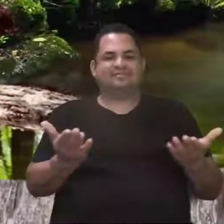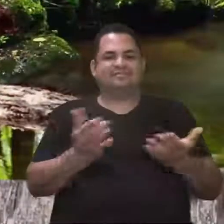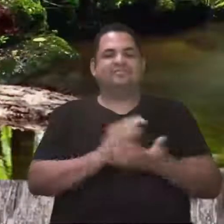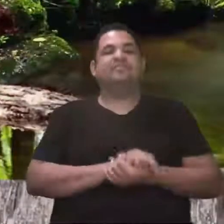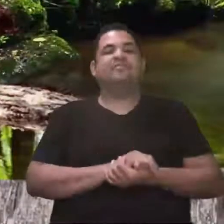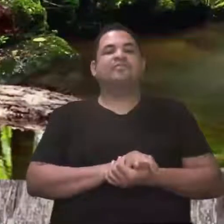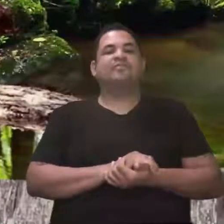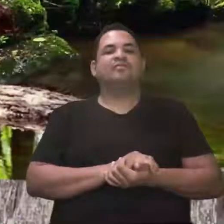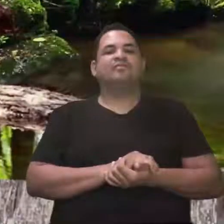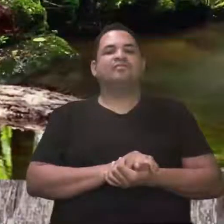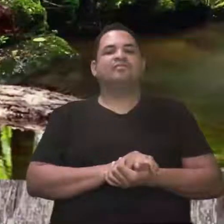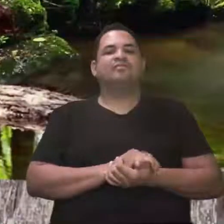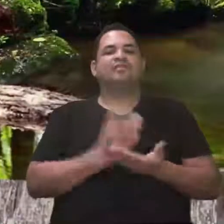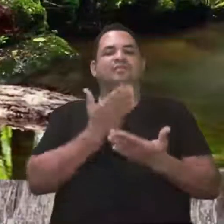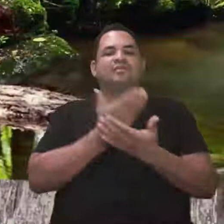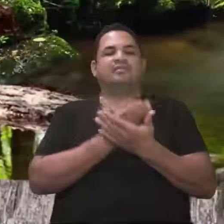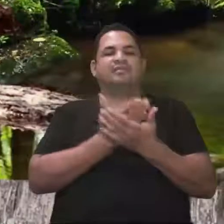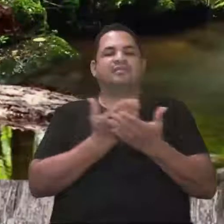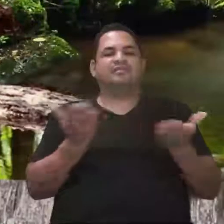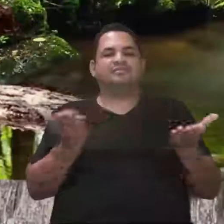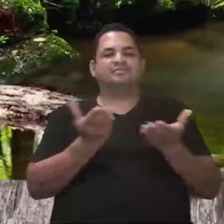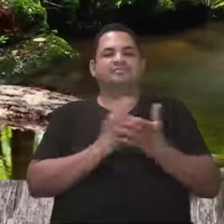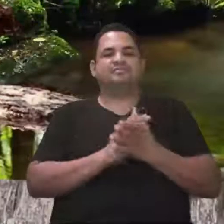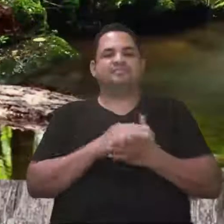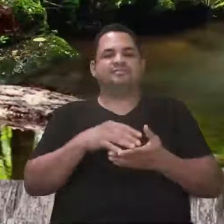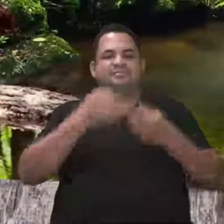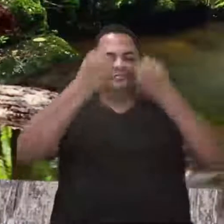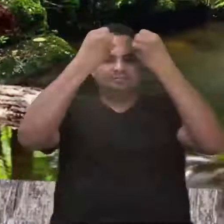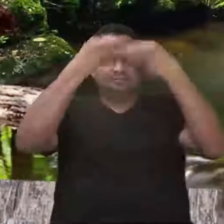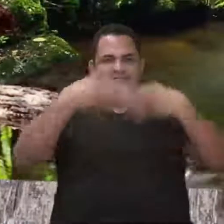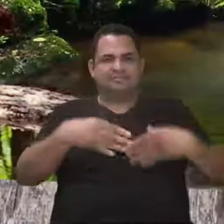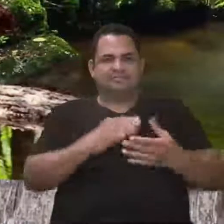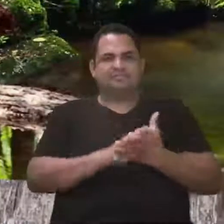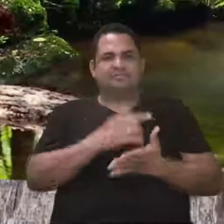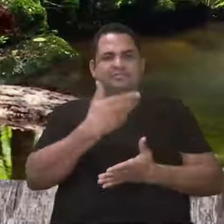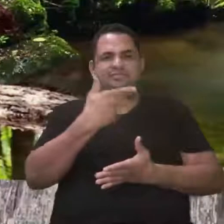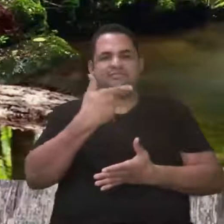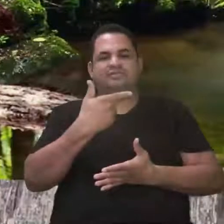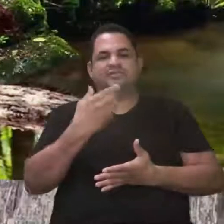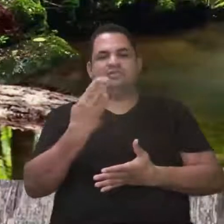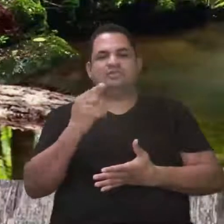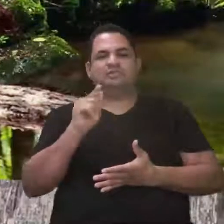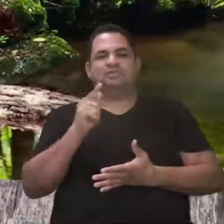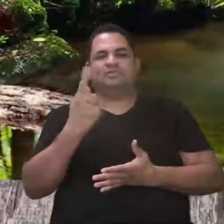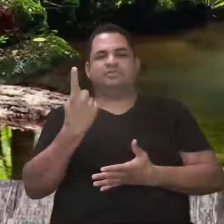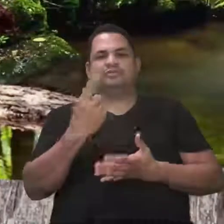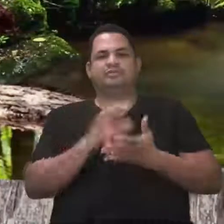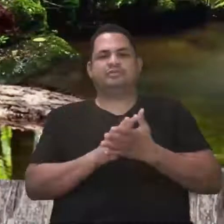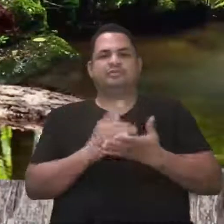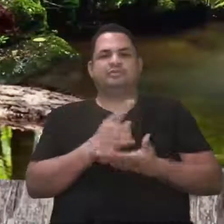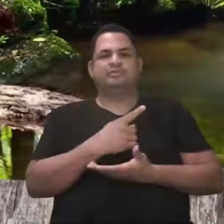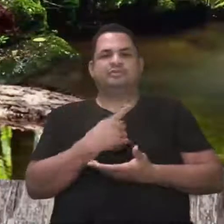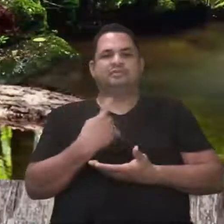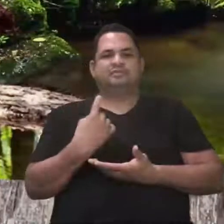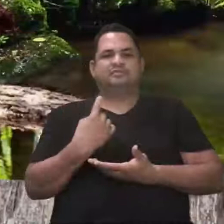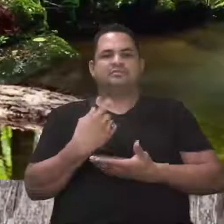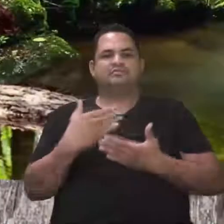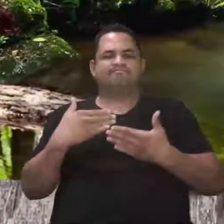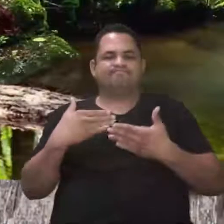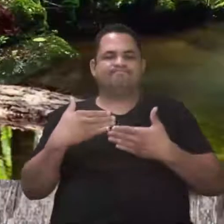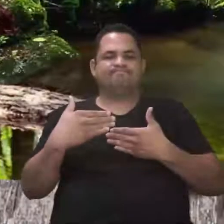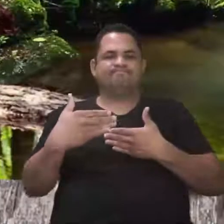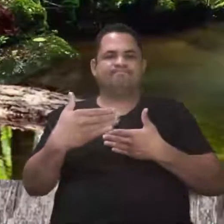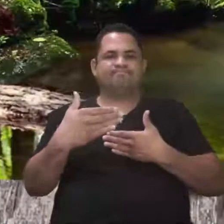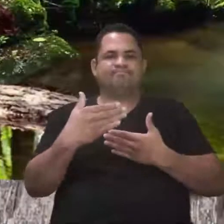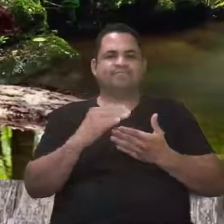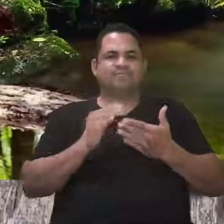juntos. A nossa aula de hoje, nós vamos falar, é a nossa aula 24.1. Nós estamos aí, vamos dizer